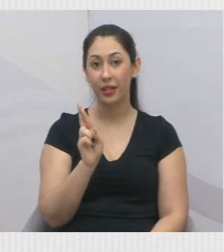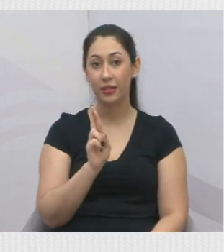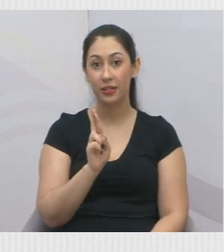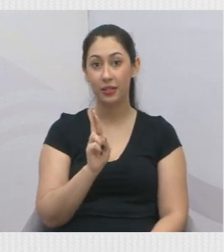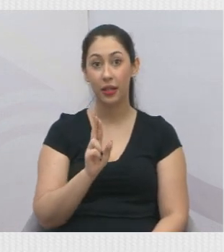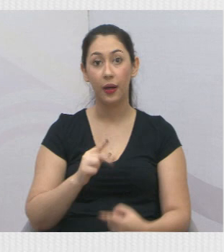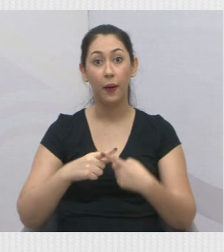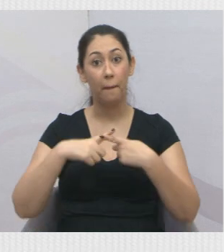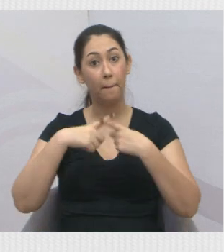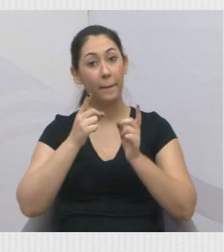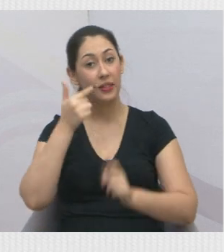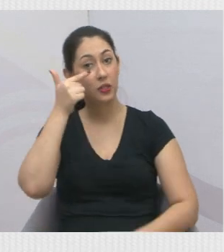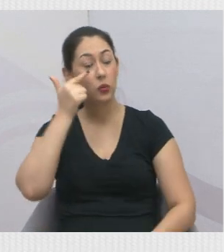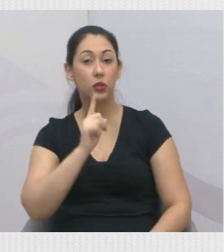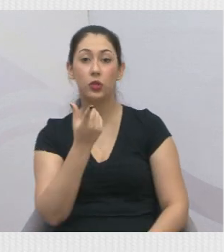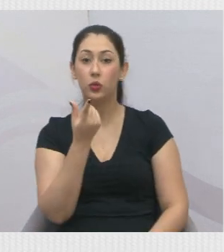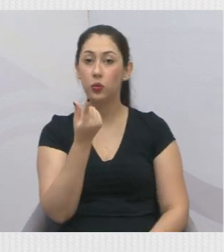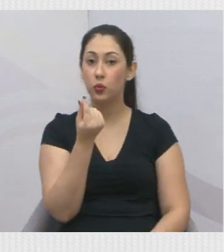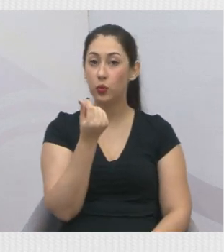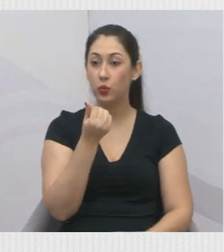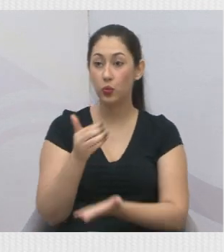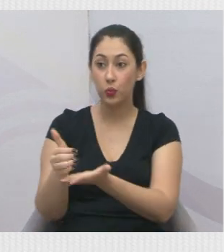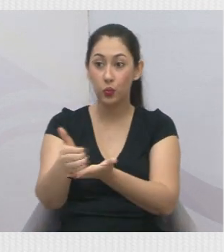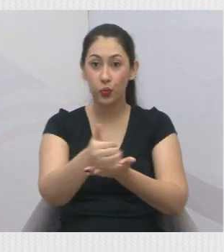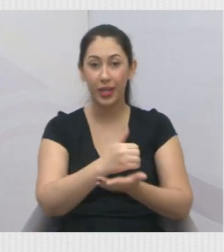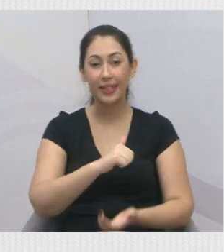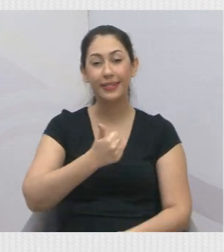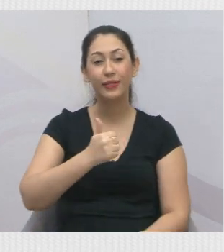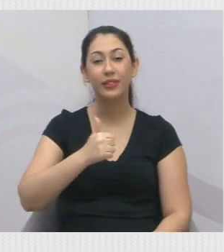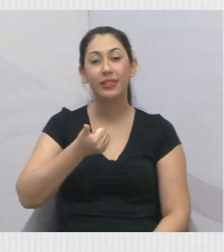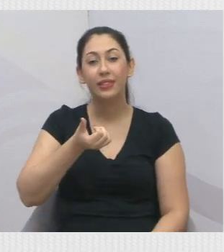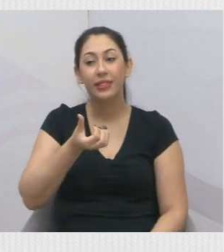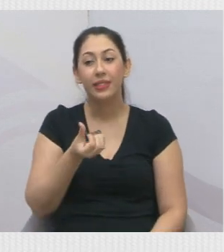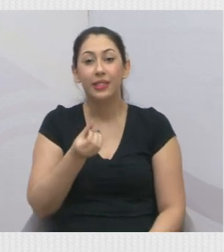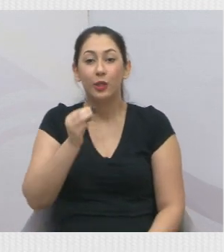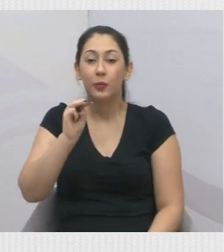R$ 34.121.000, na qual foi-se realizado